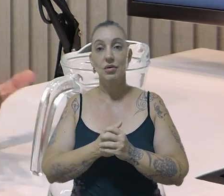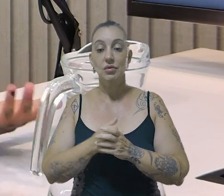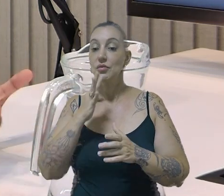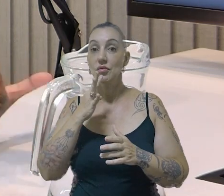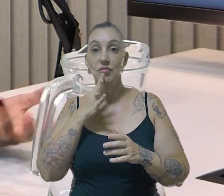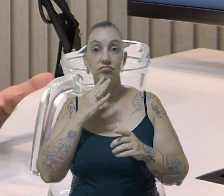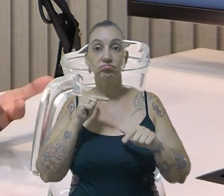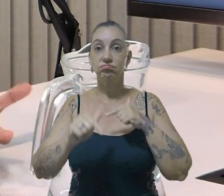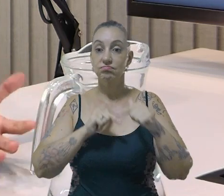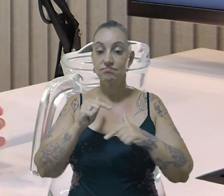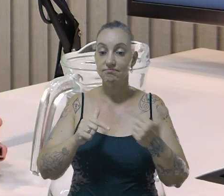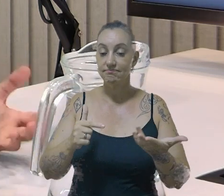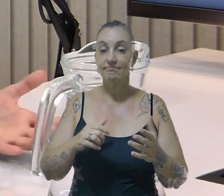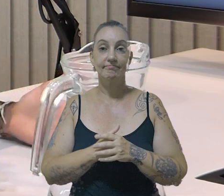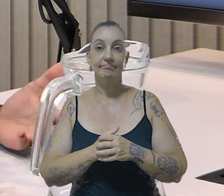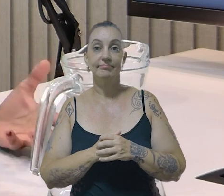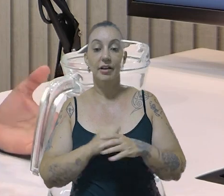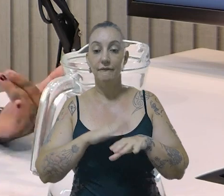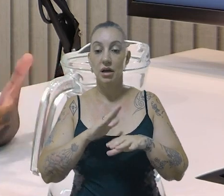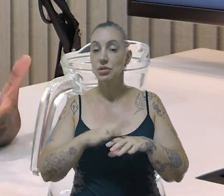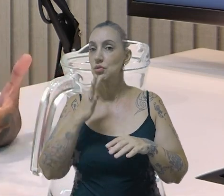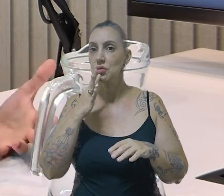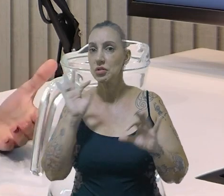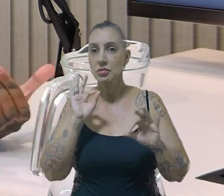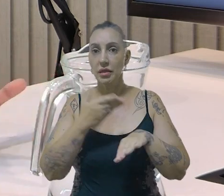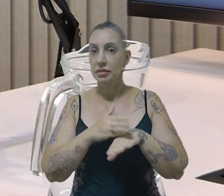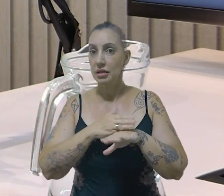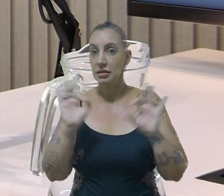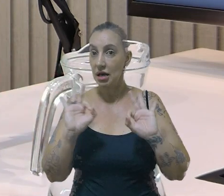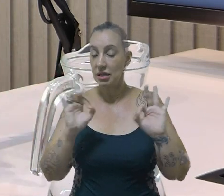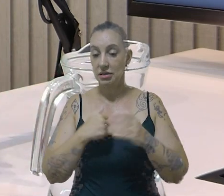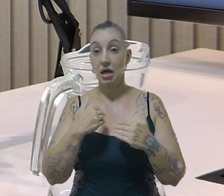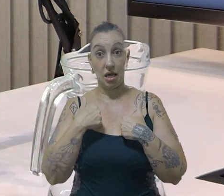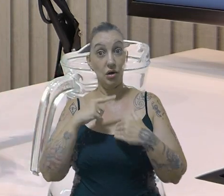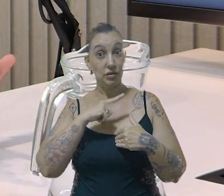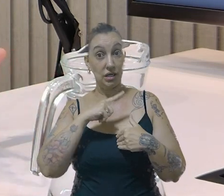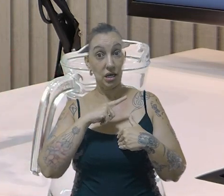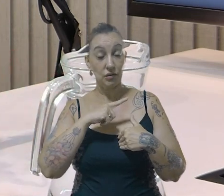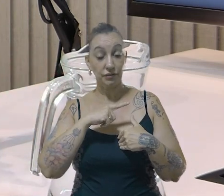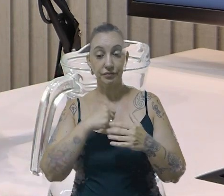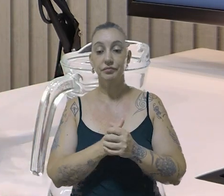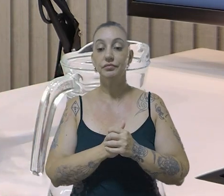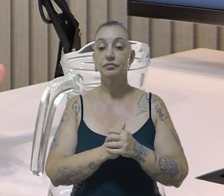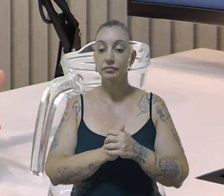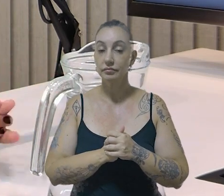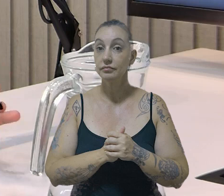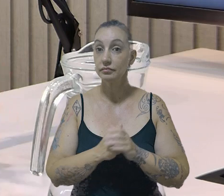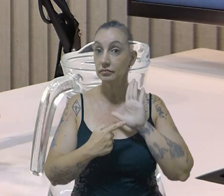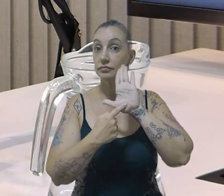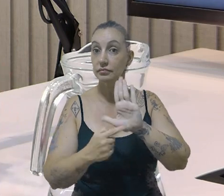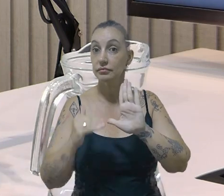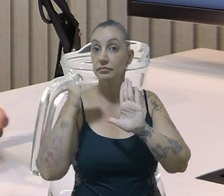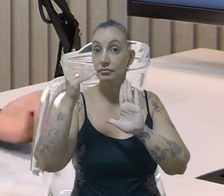equipamento não conhece o que o equipamento faz não tem esse conhecimento técnico esse conhecimento técnico eu que tenho Então eu tenho que passar isso para uma